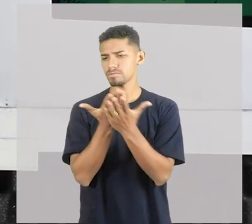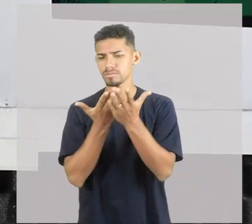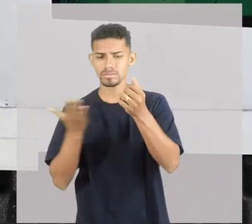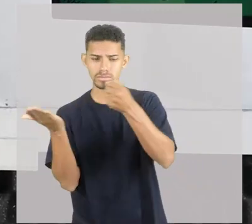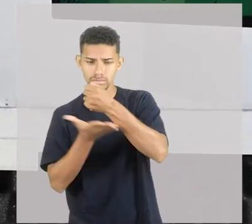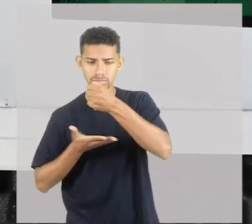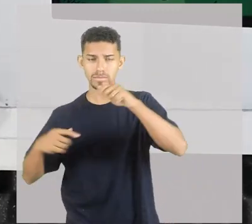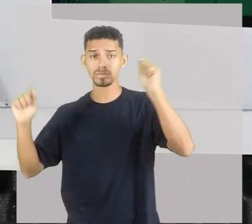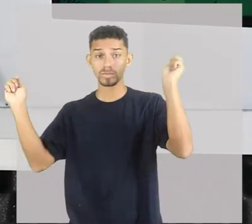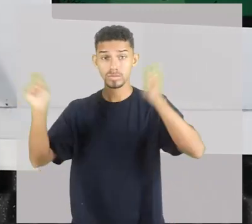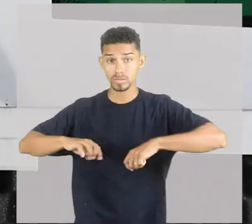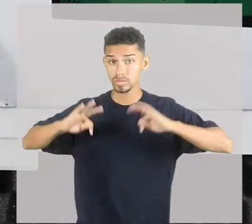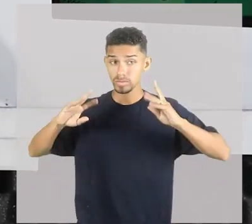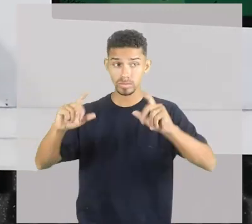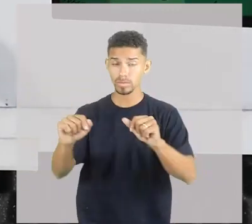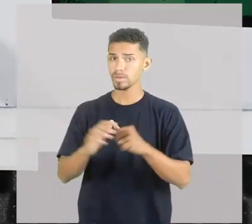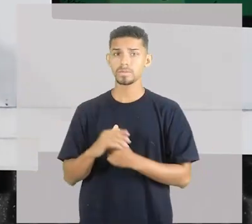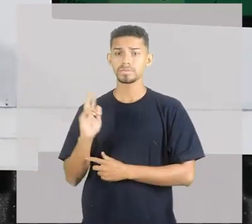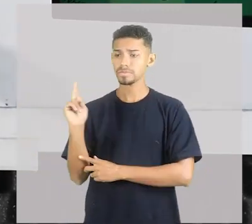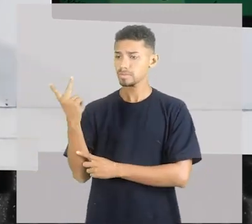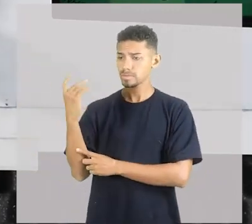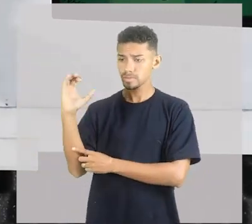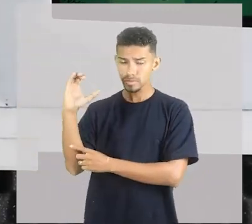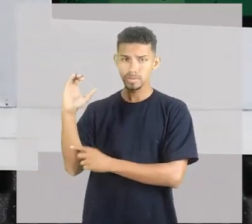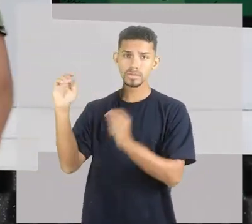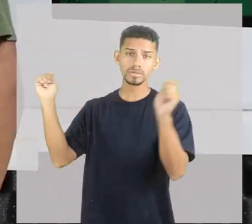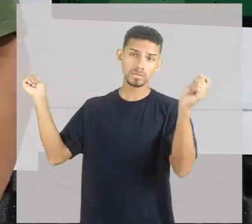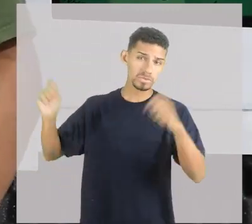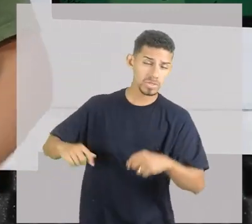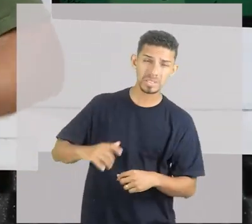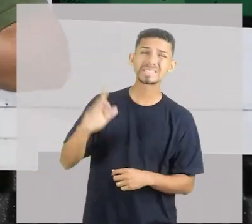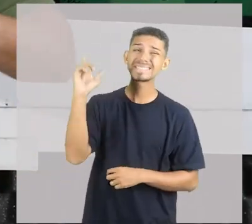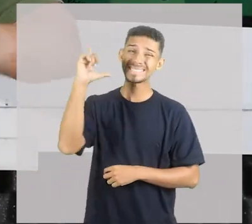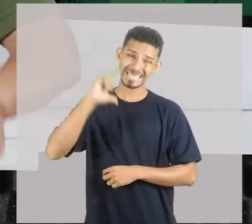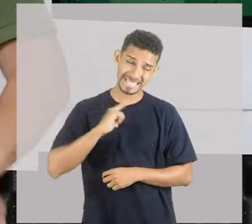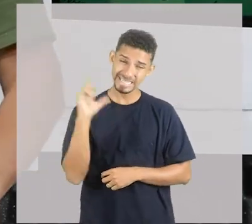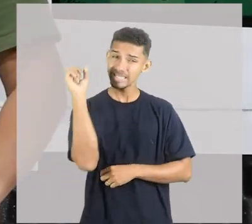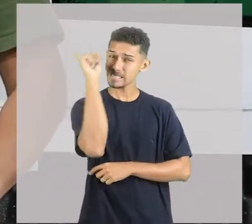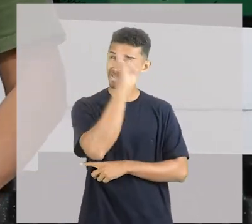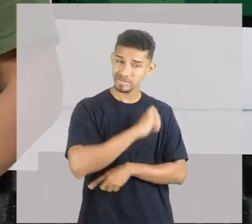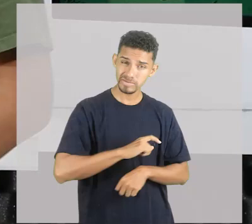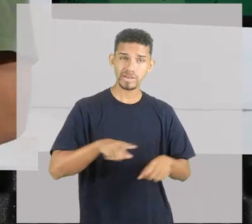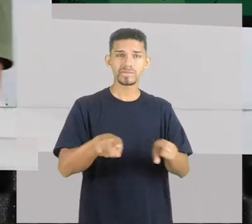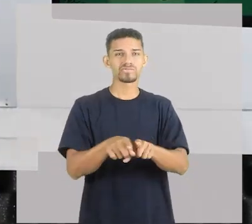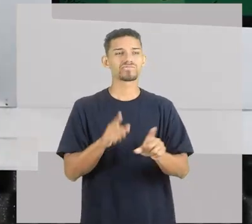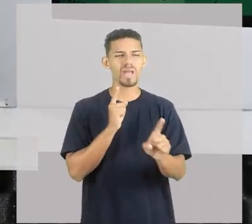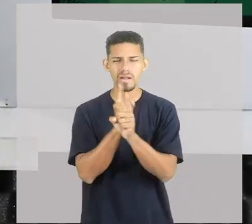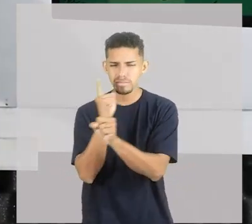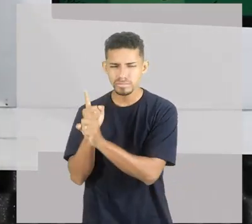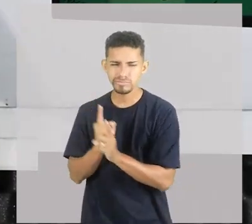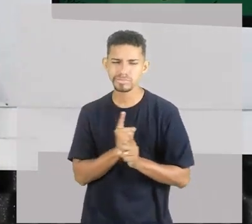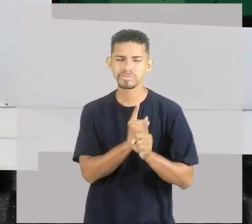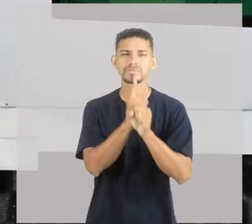Se você não domina o hidrocarboneto, você vai ter certamente dificuldade de identificar tudo, tá?